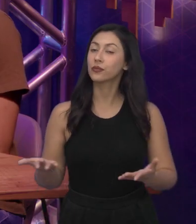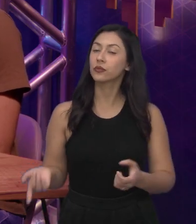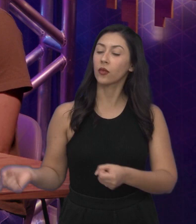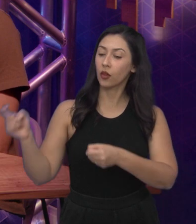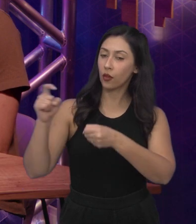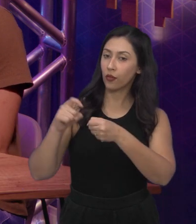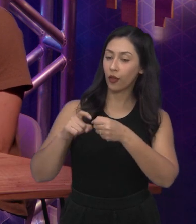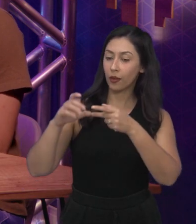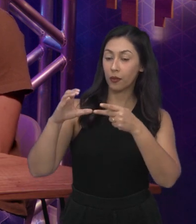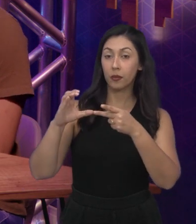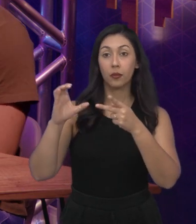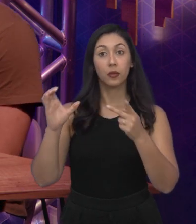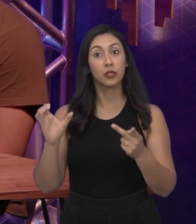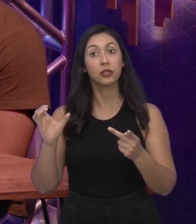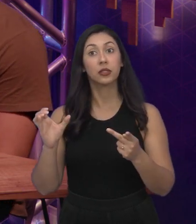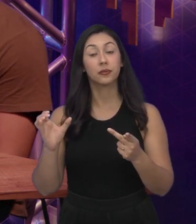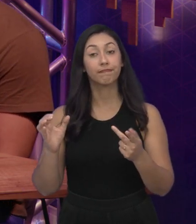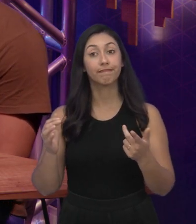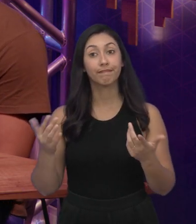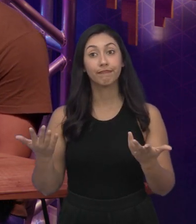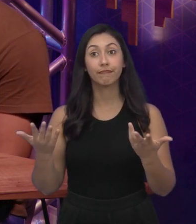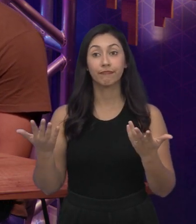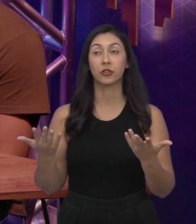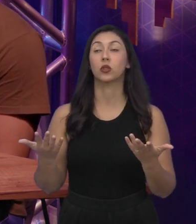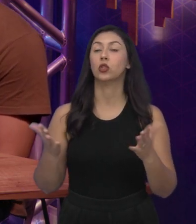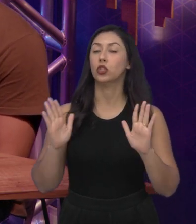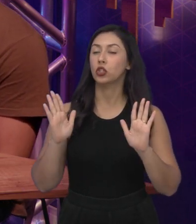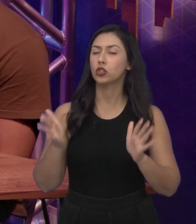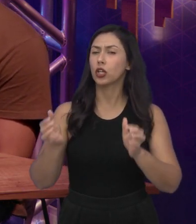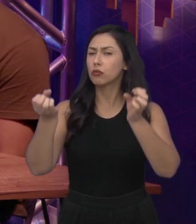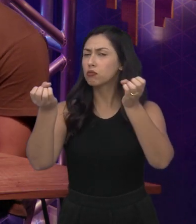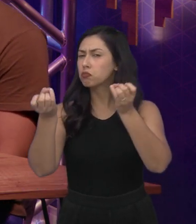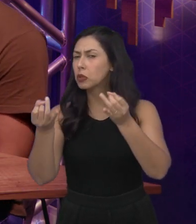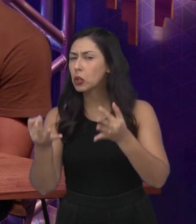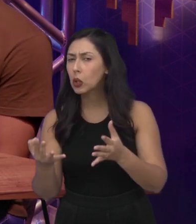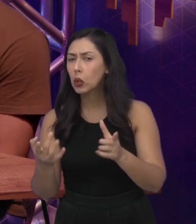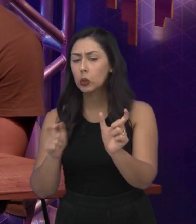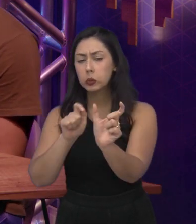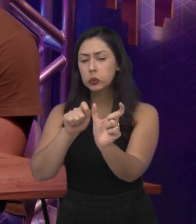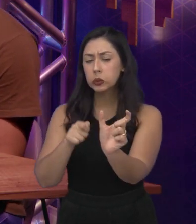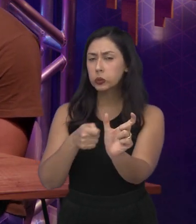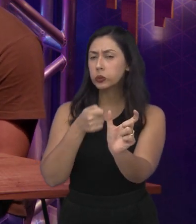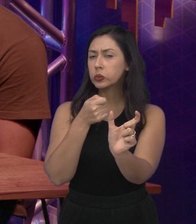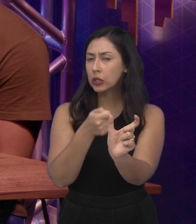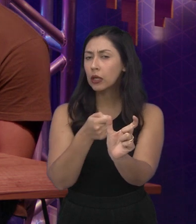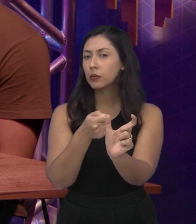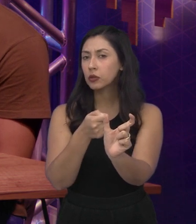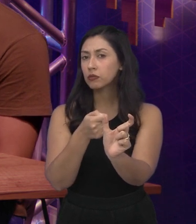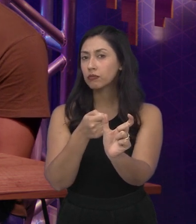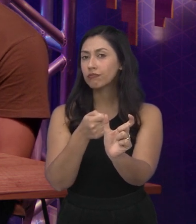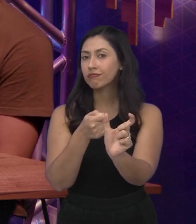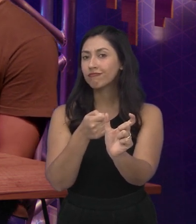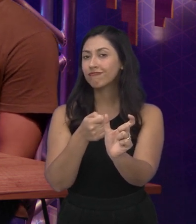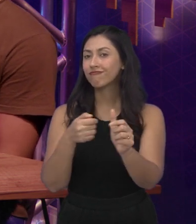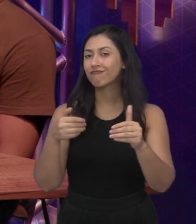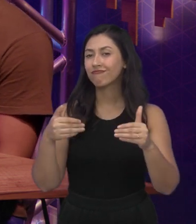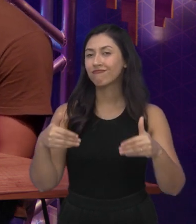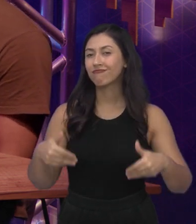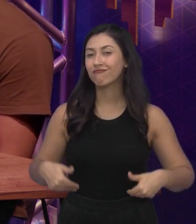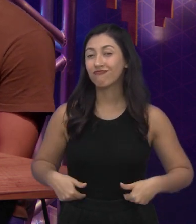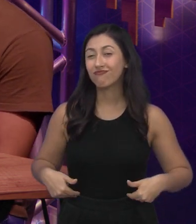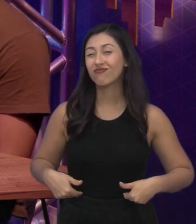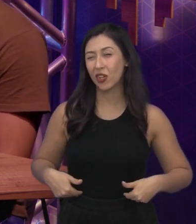De volta com o Pode Ser, e vi que a gente falou desse primeiro termo importante sobre a fome, que é a